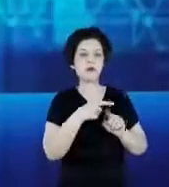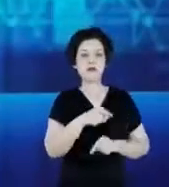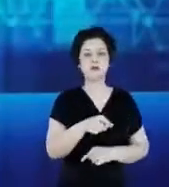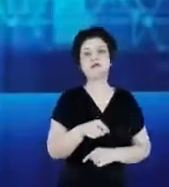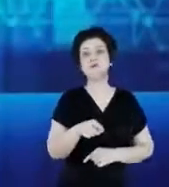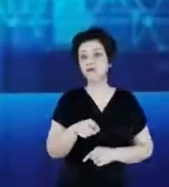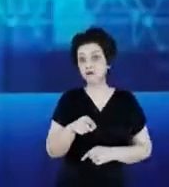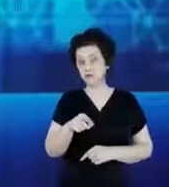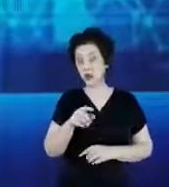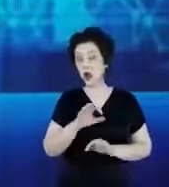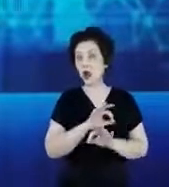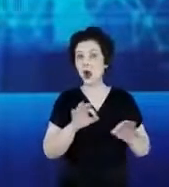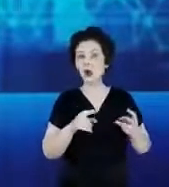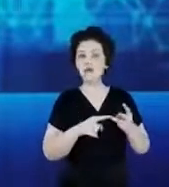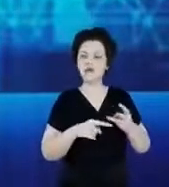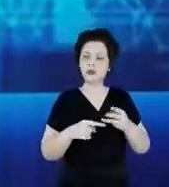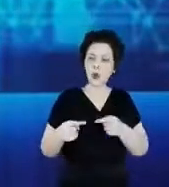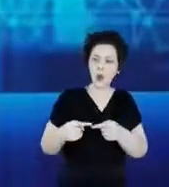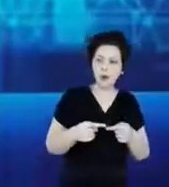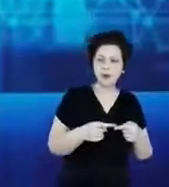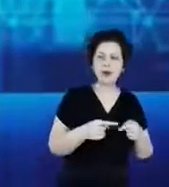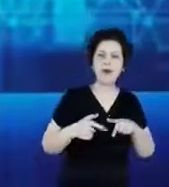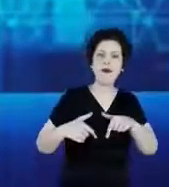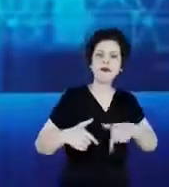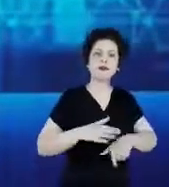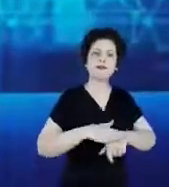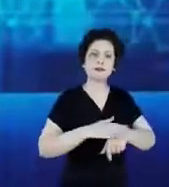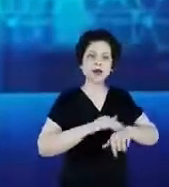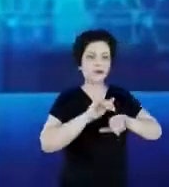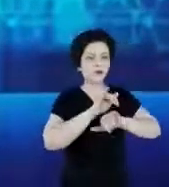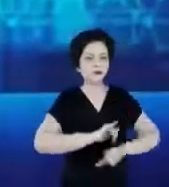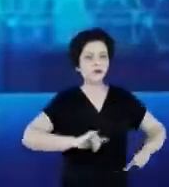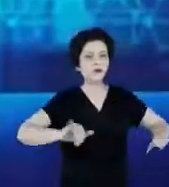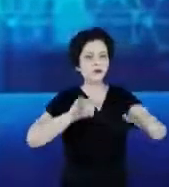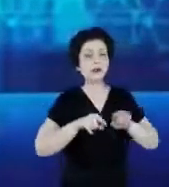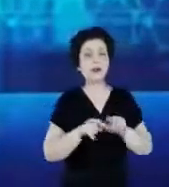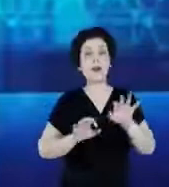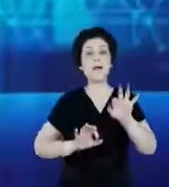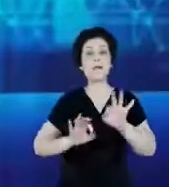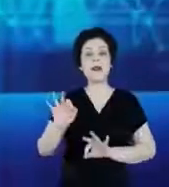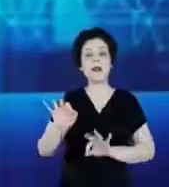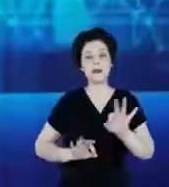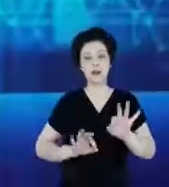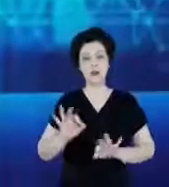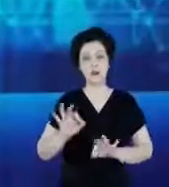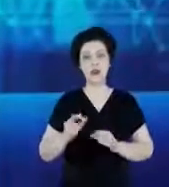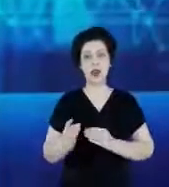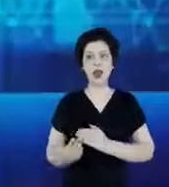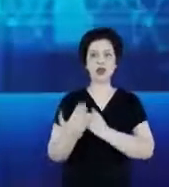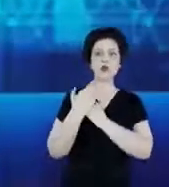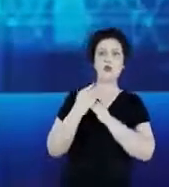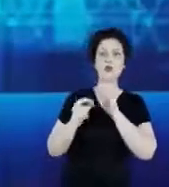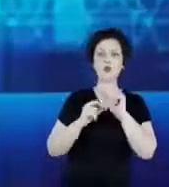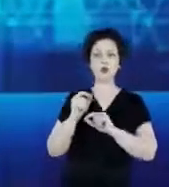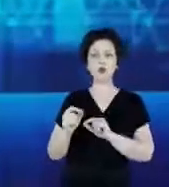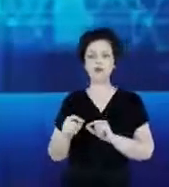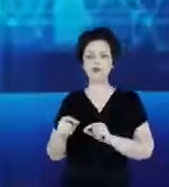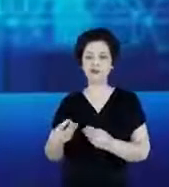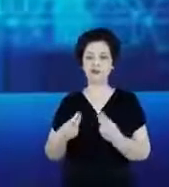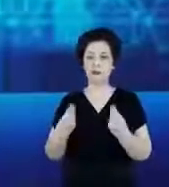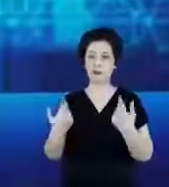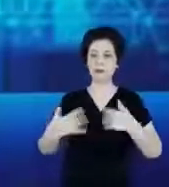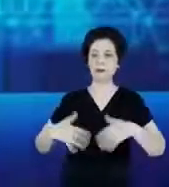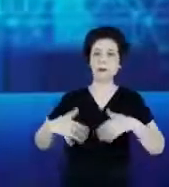da coordenação das ações das instituições e o planejamento. Isso nos fez sair de uma realidade que, se nada